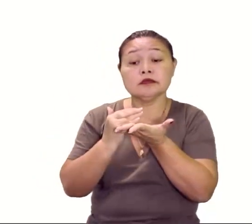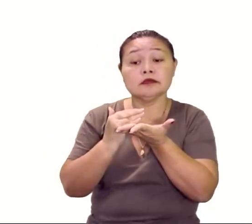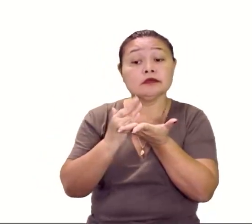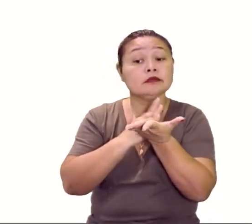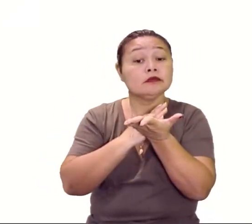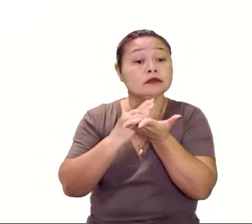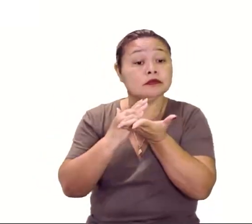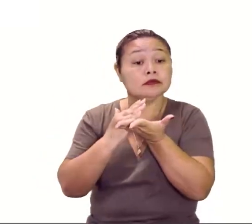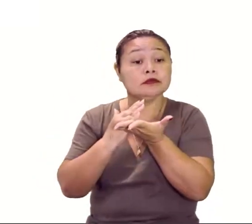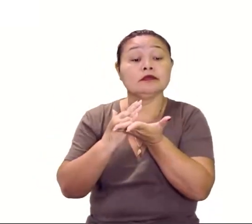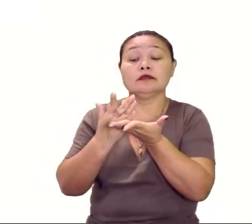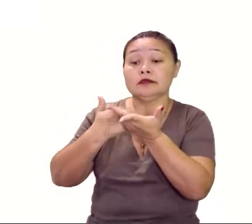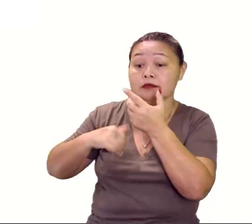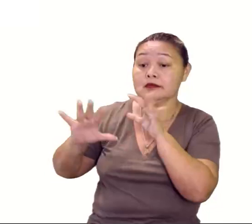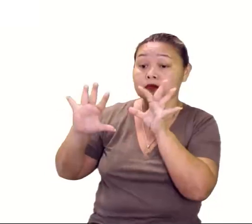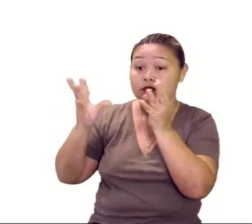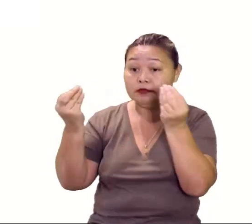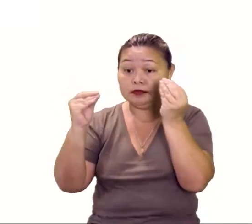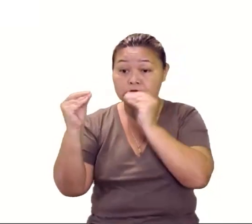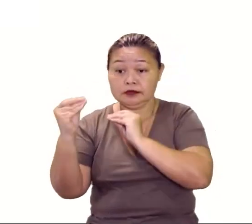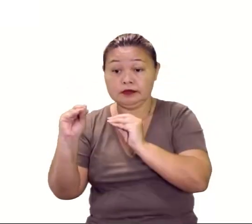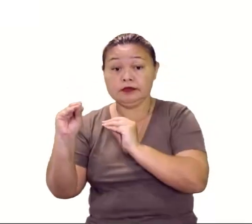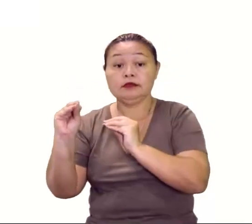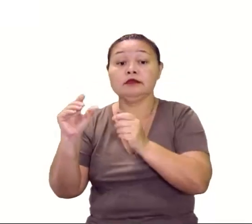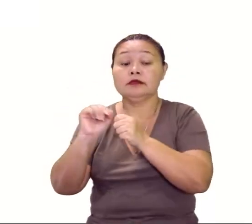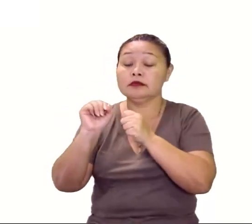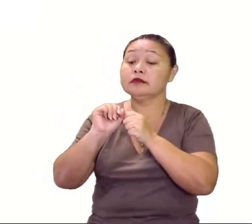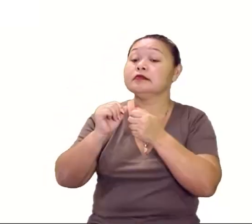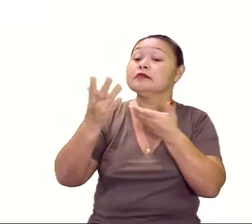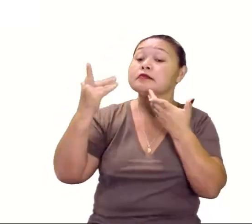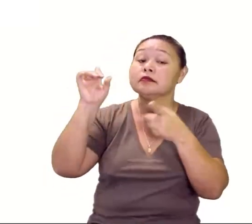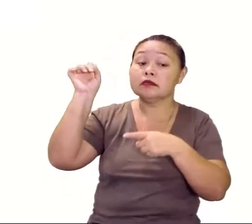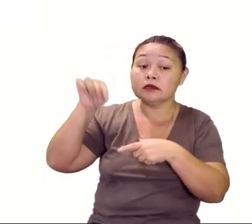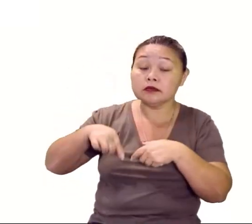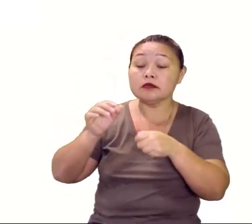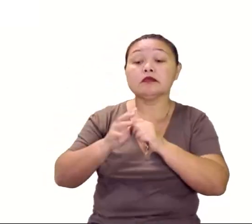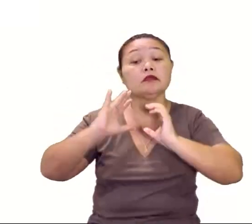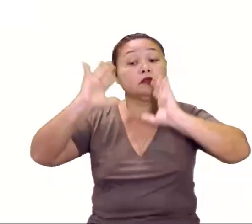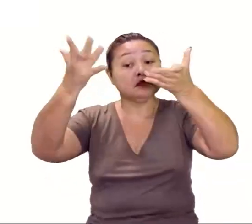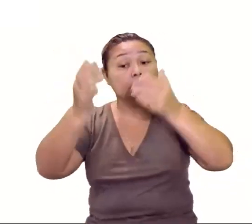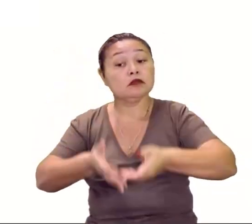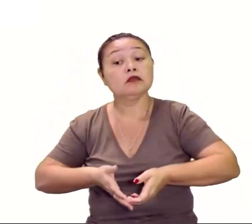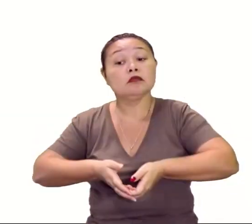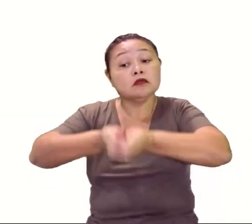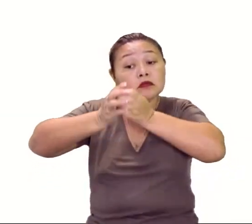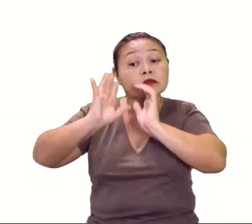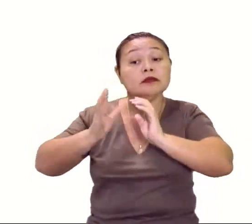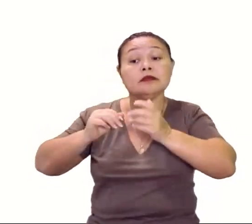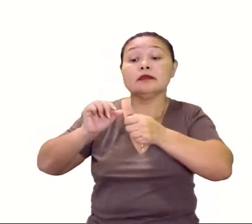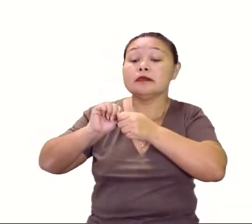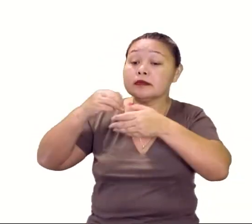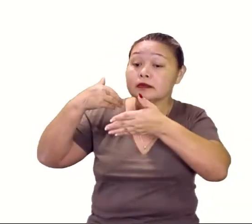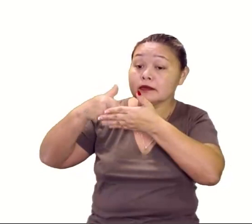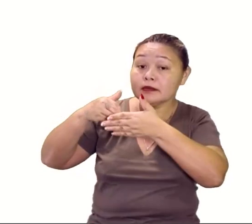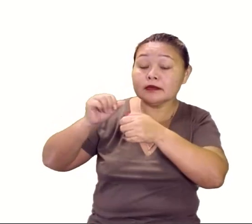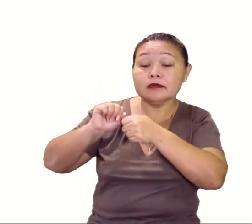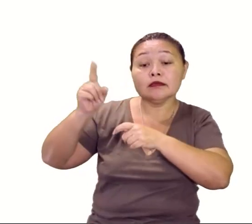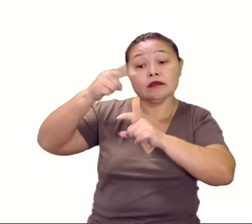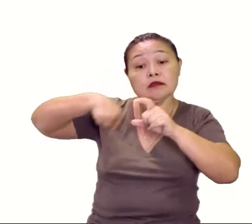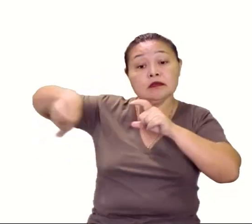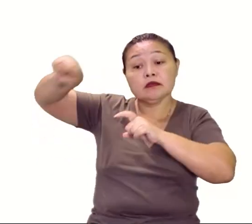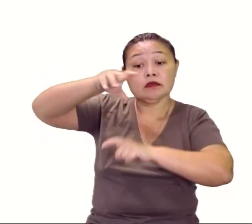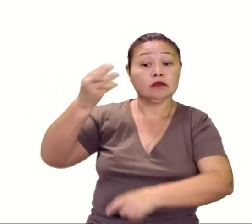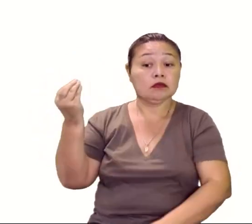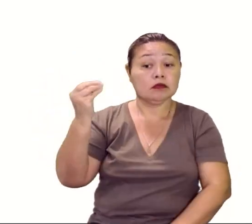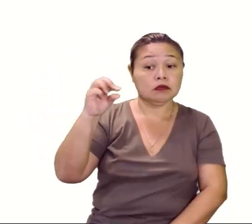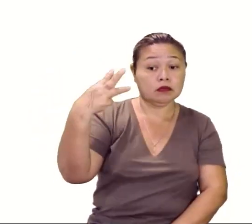Vamos começar pelos pela 3. interseção. Basquete, vôlei e futebol. Vamos lá. Então, no nosso diagrama, vamos colocar